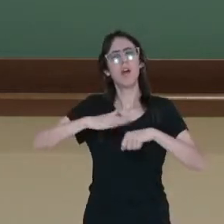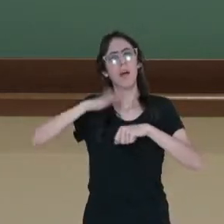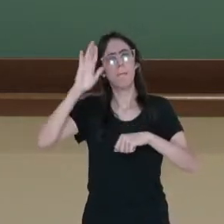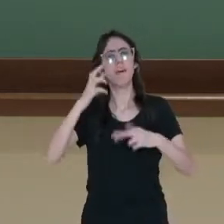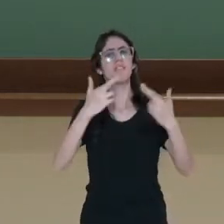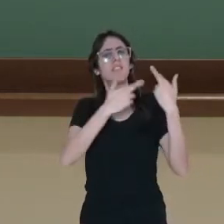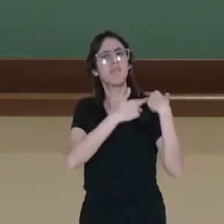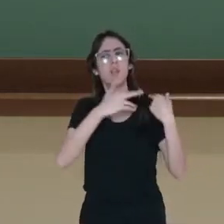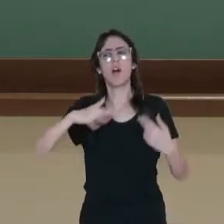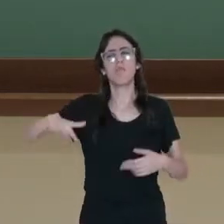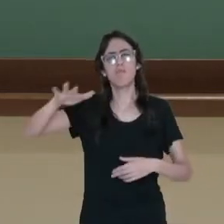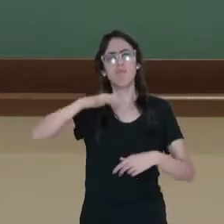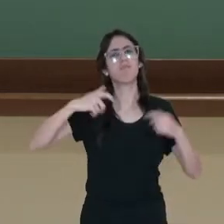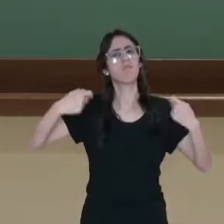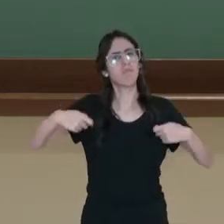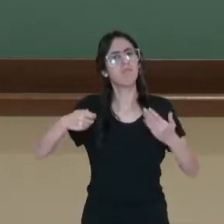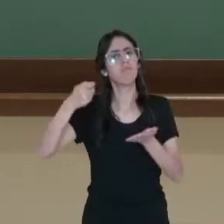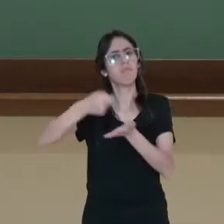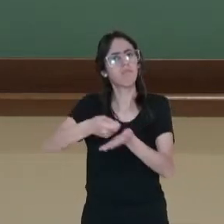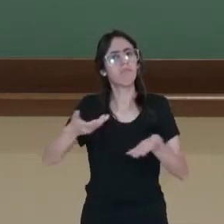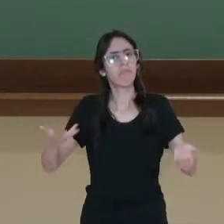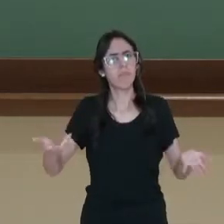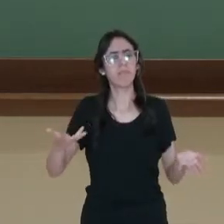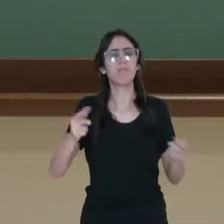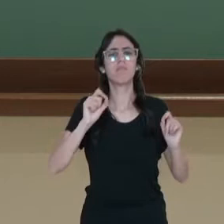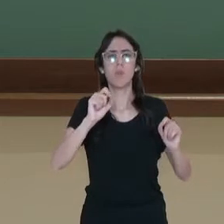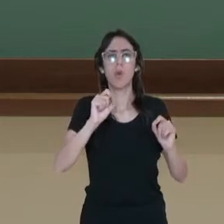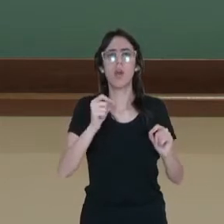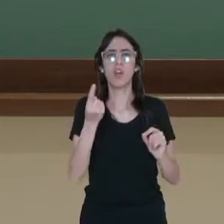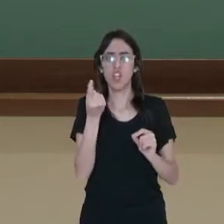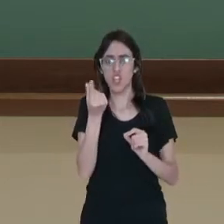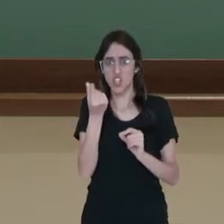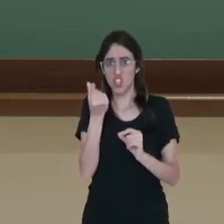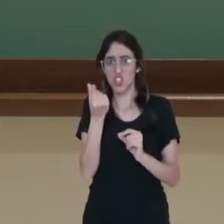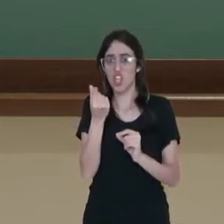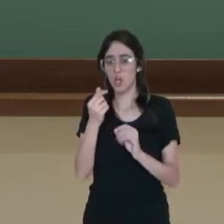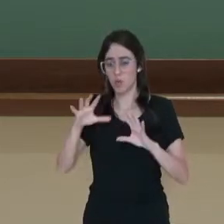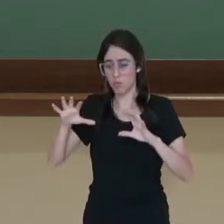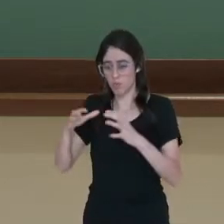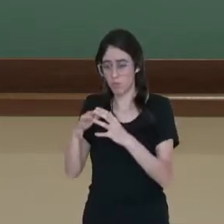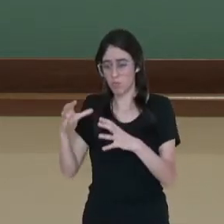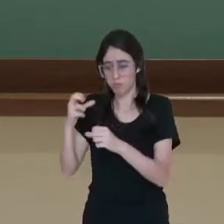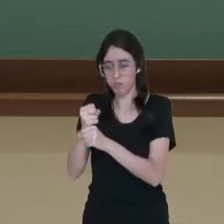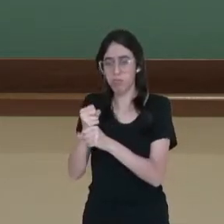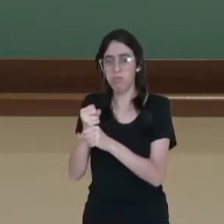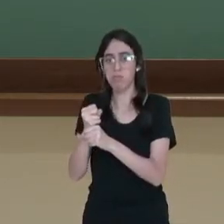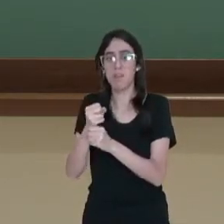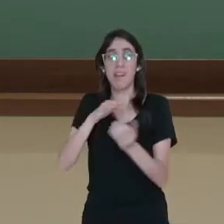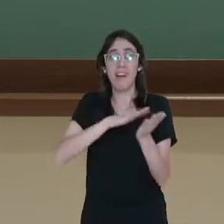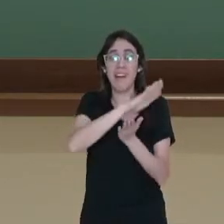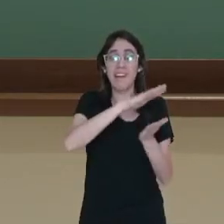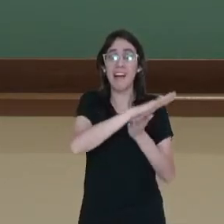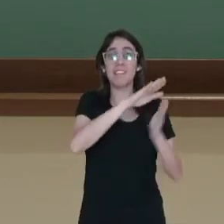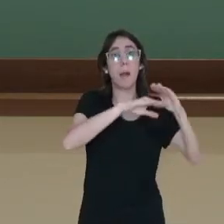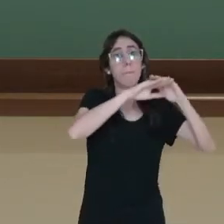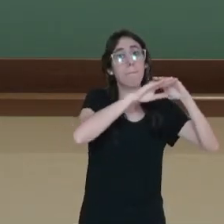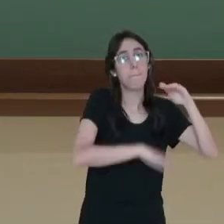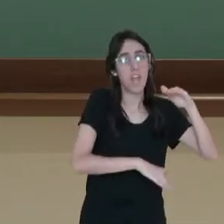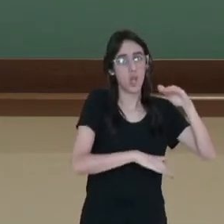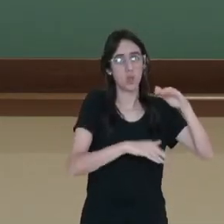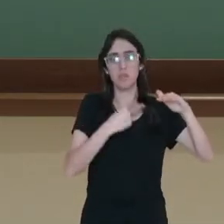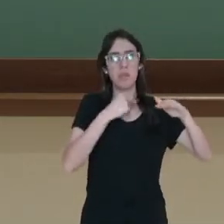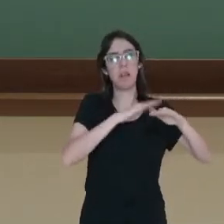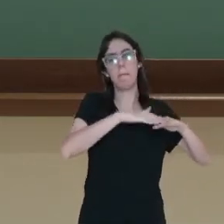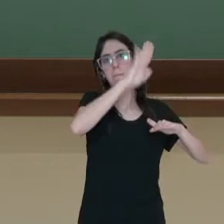dos administradores públicos em gastar apenas o limite do que arrecada e não criar dívidas